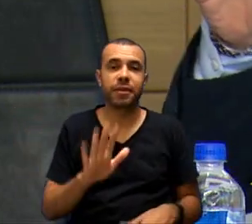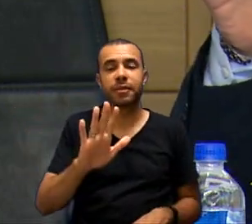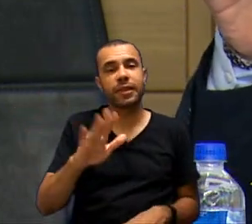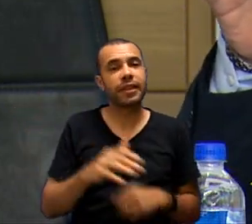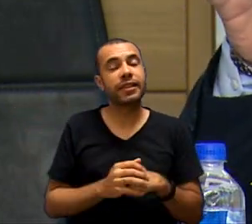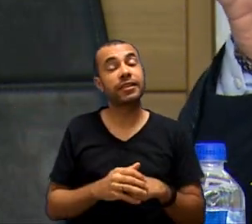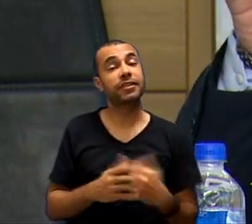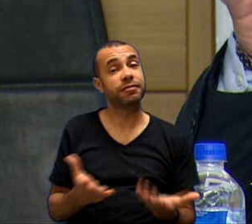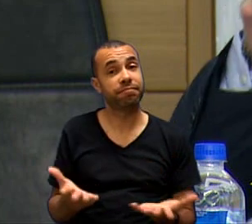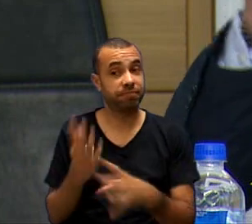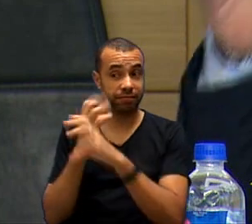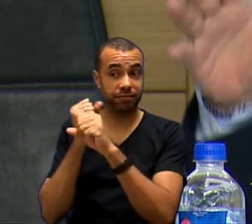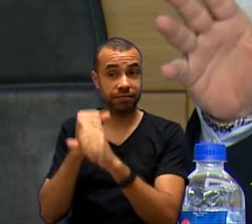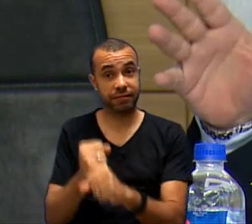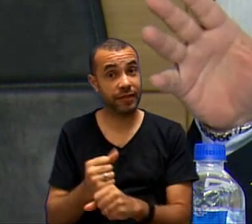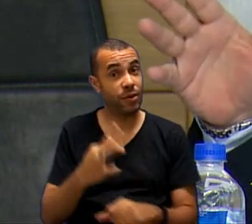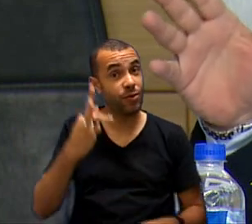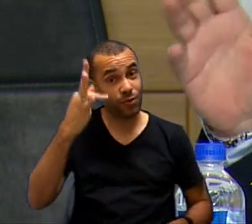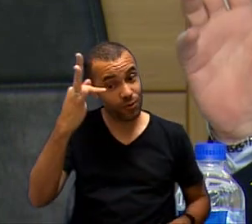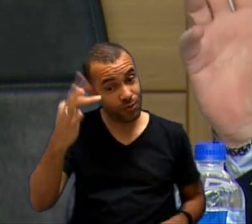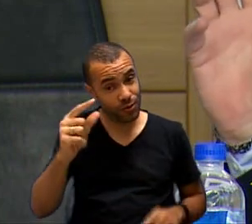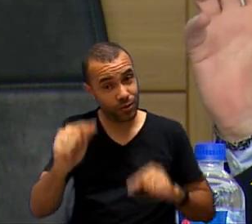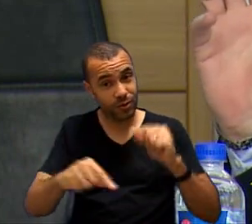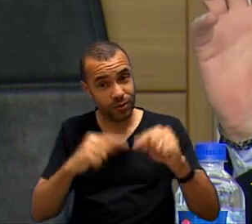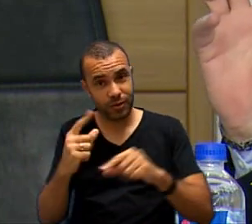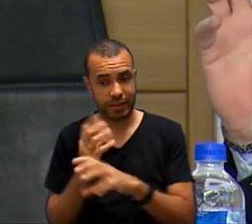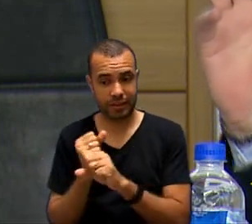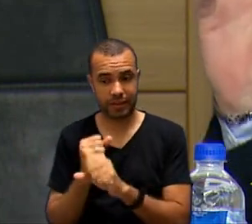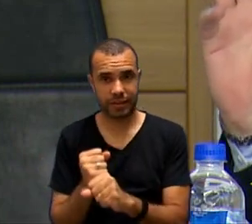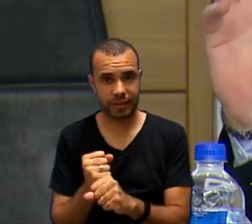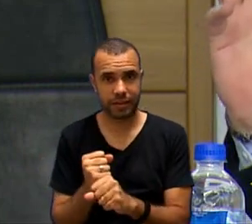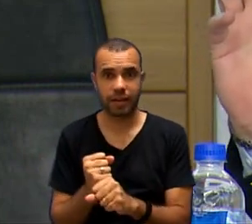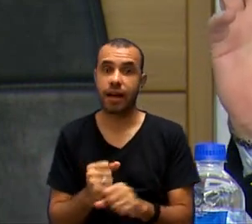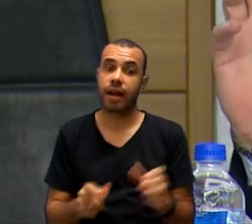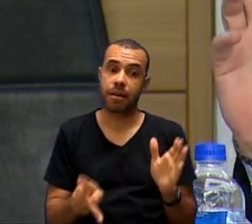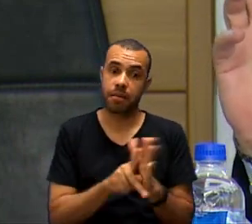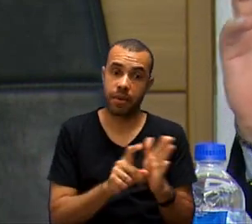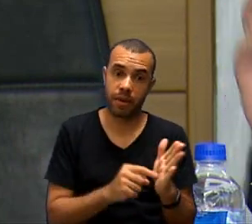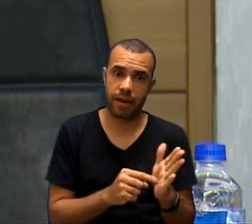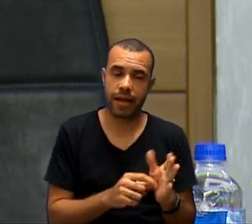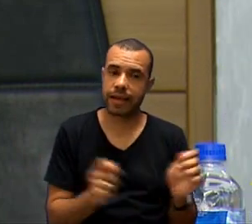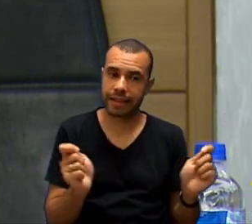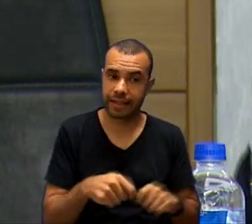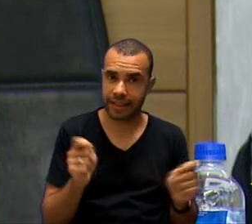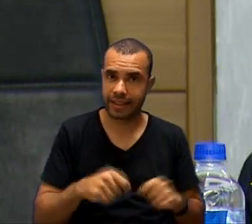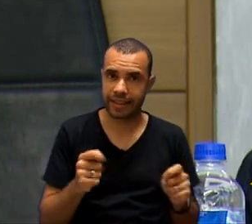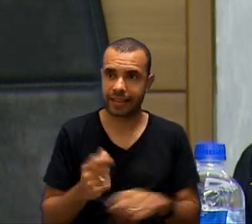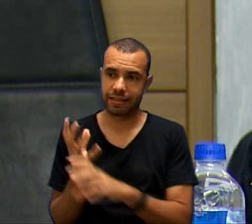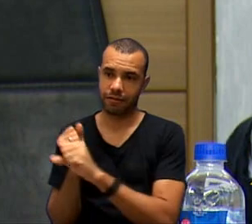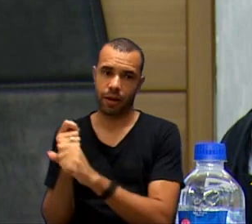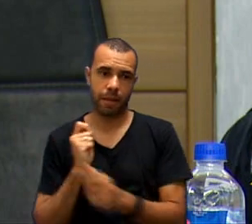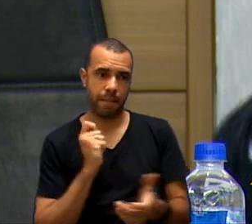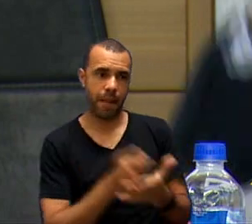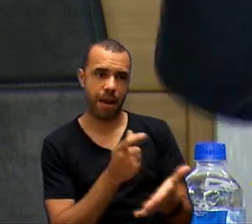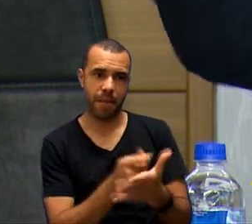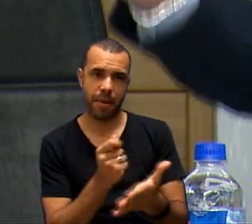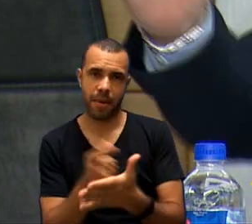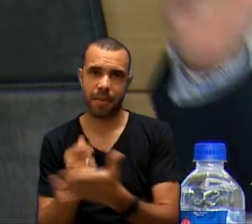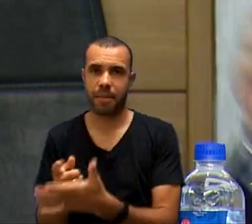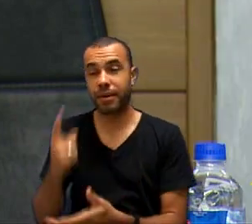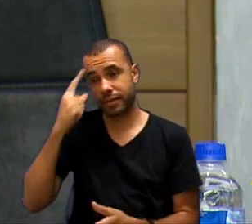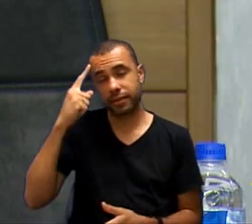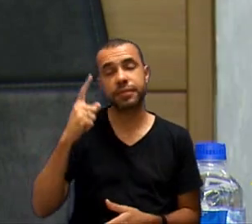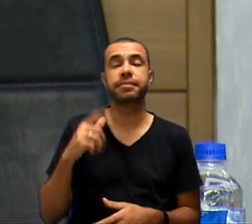desse orçamento que foi criado, aí cria-se projetos acreditando que o orçamento da cidade vai ser